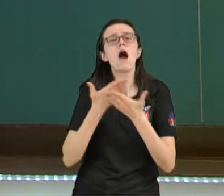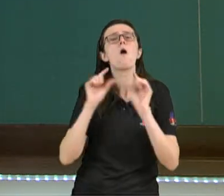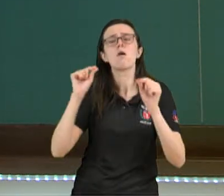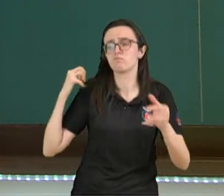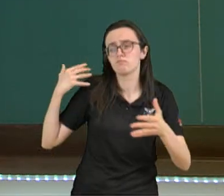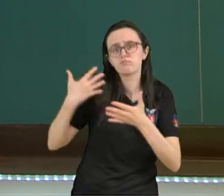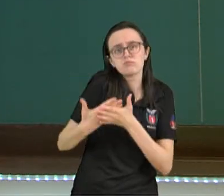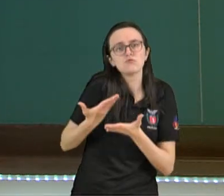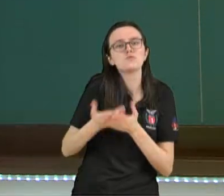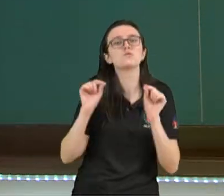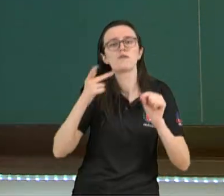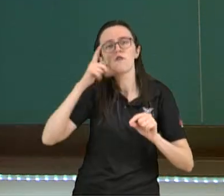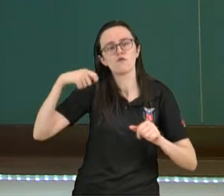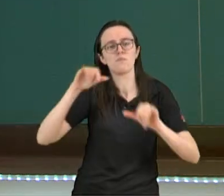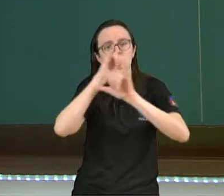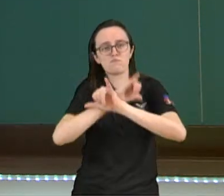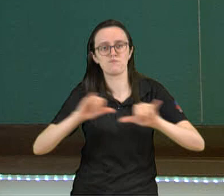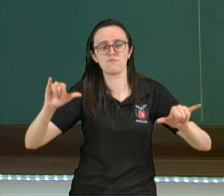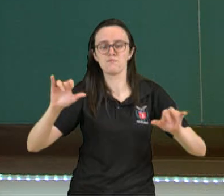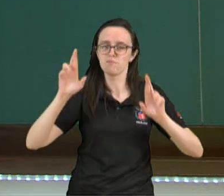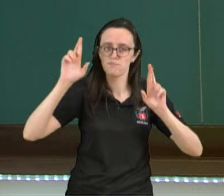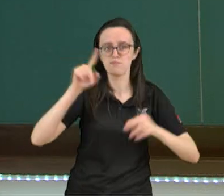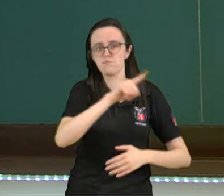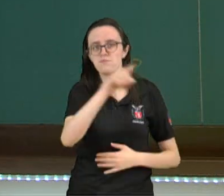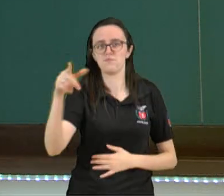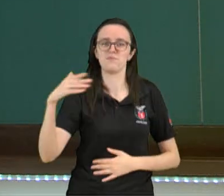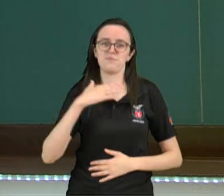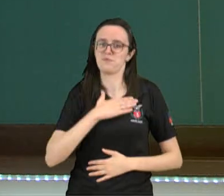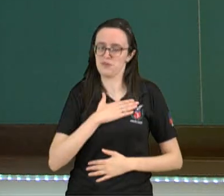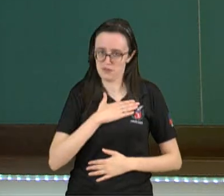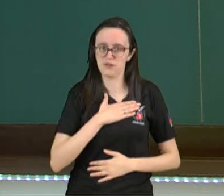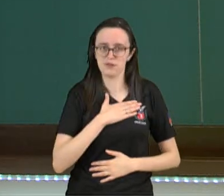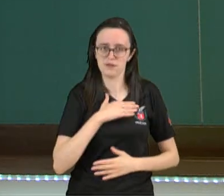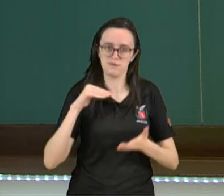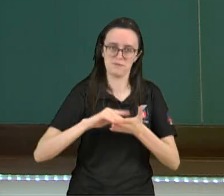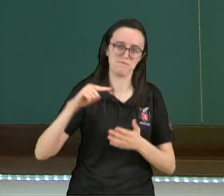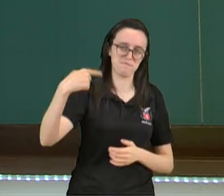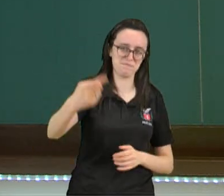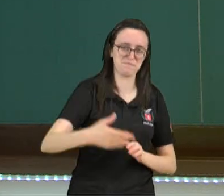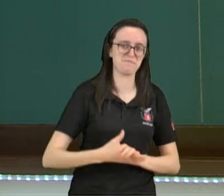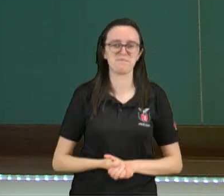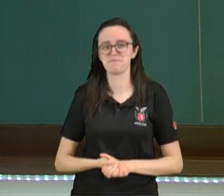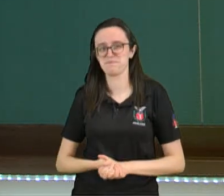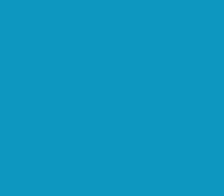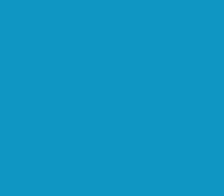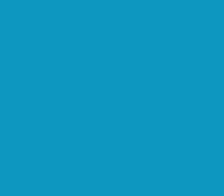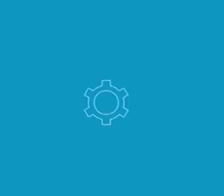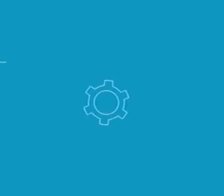falamos sobre notícia. Espero que vocês tenham gostado. E até breve!